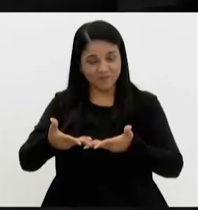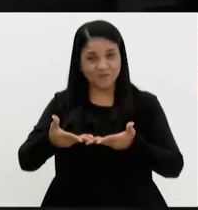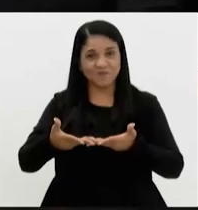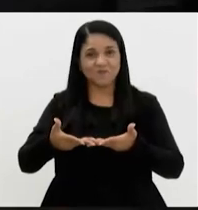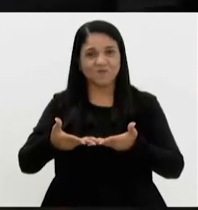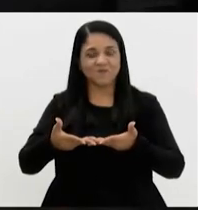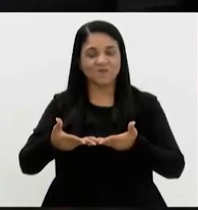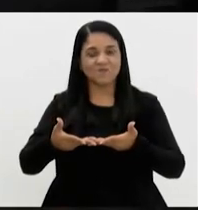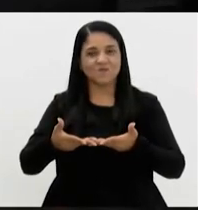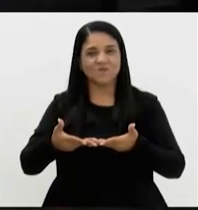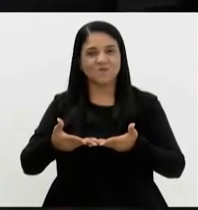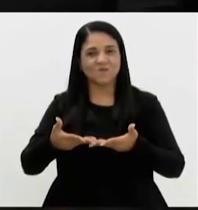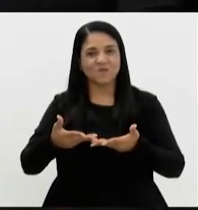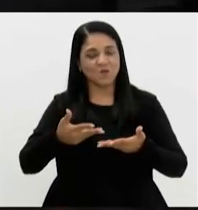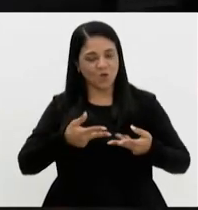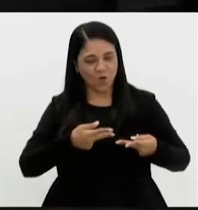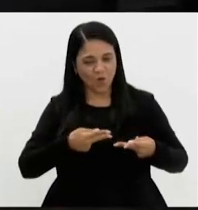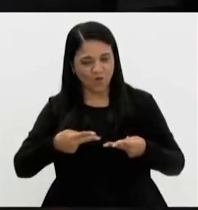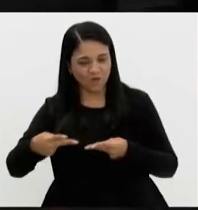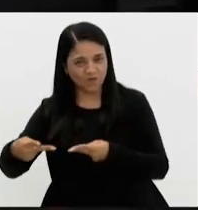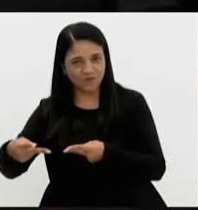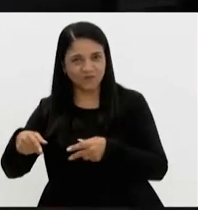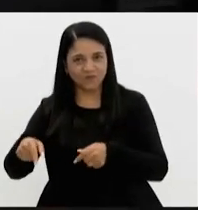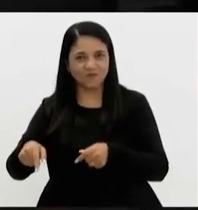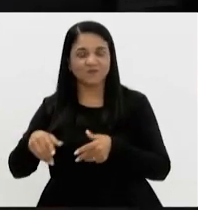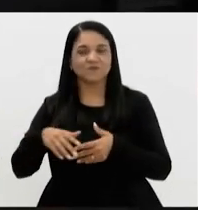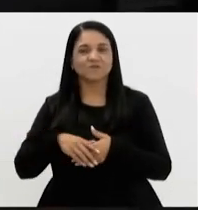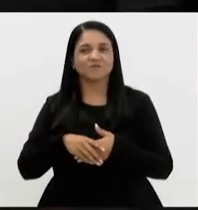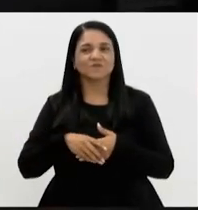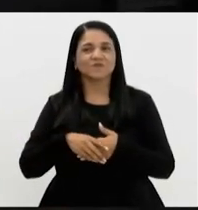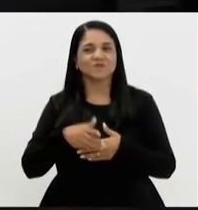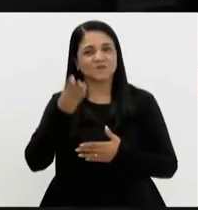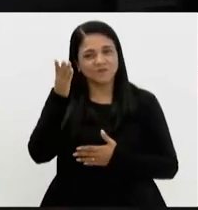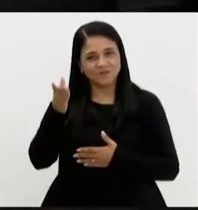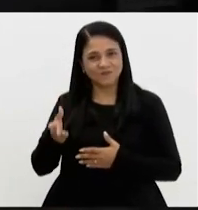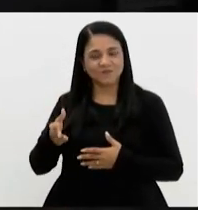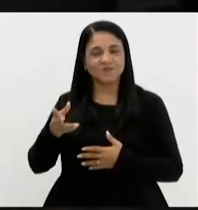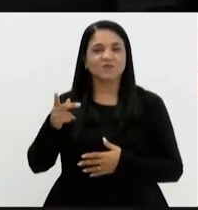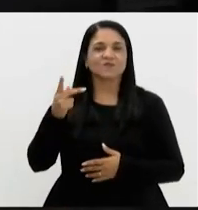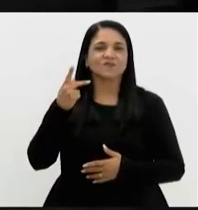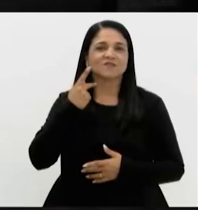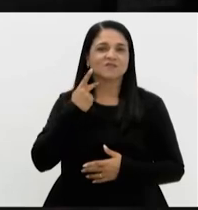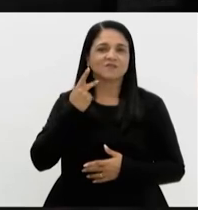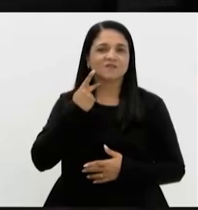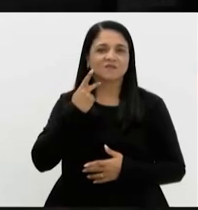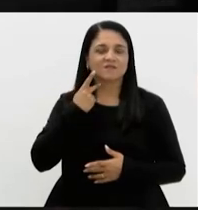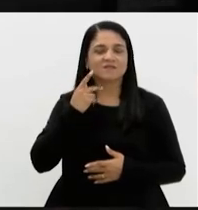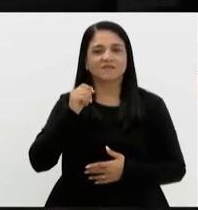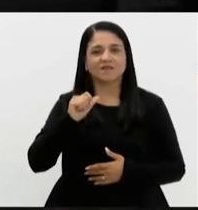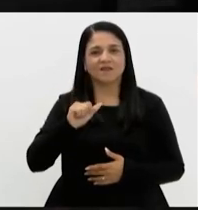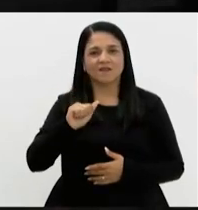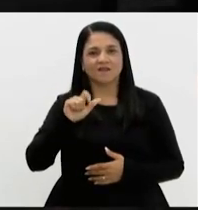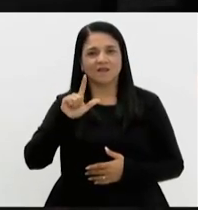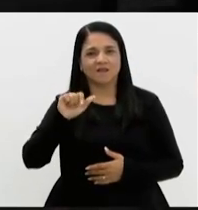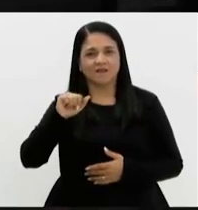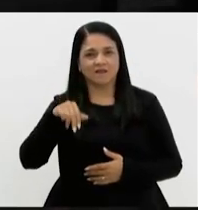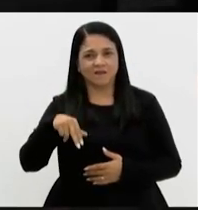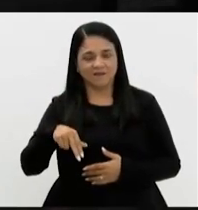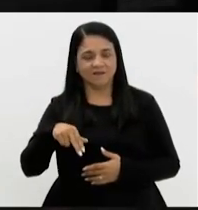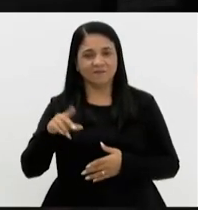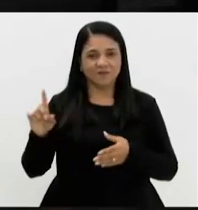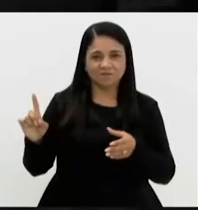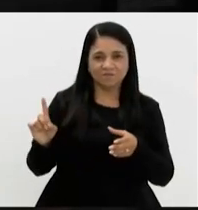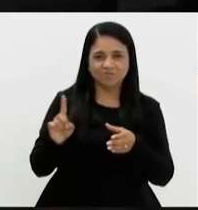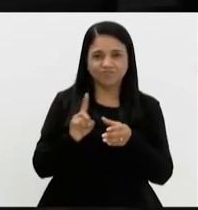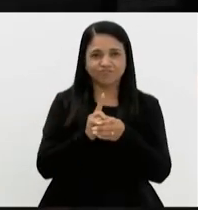do nosso prezado ilustre Desembargador eleitoral Dr alante Tonelli para integrar